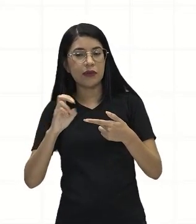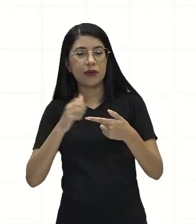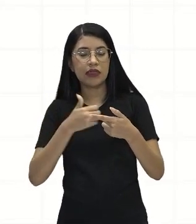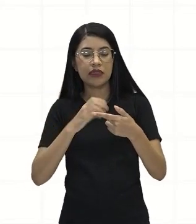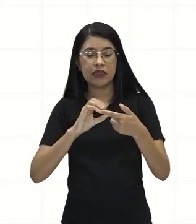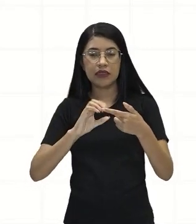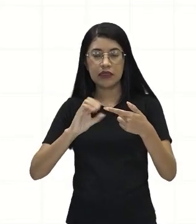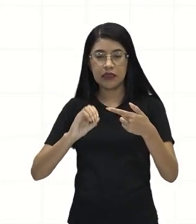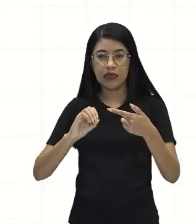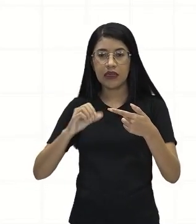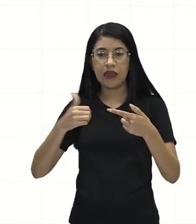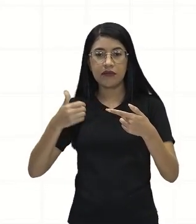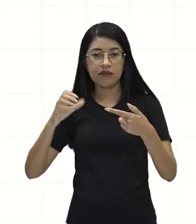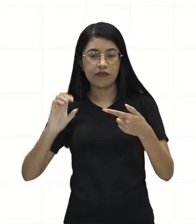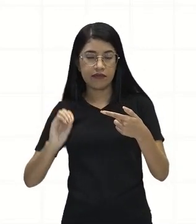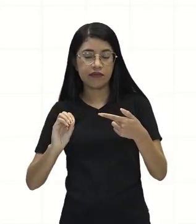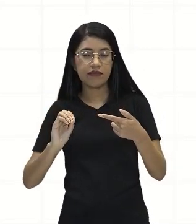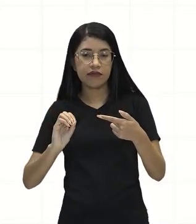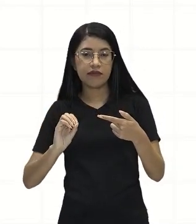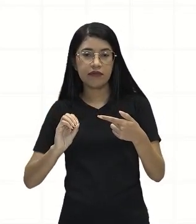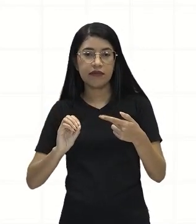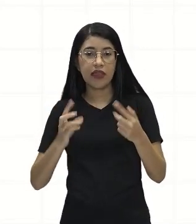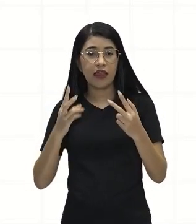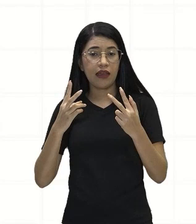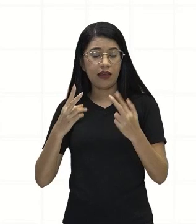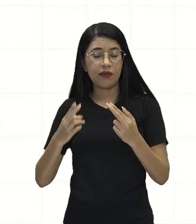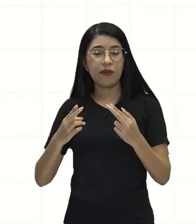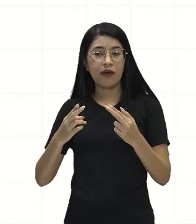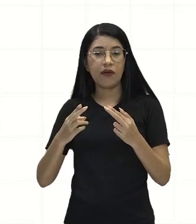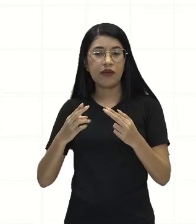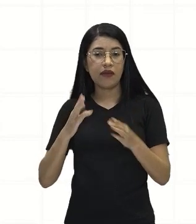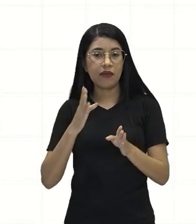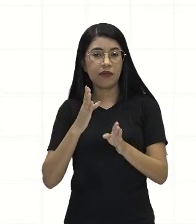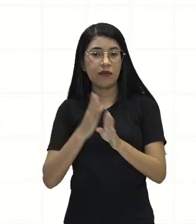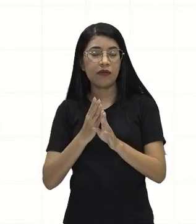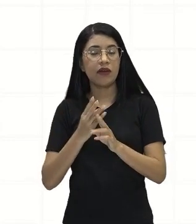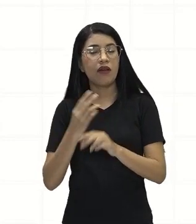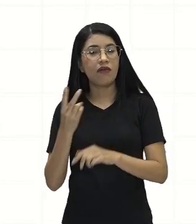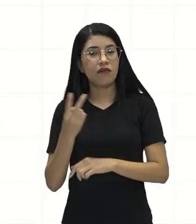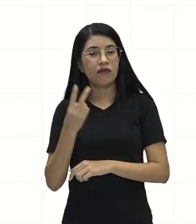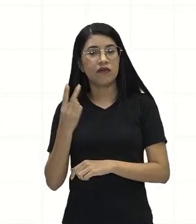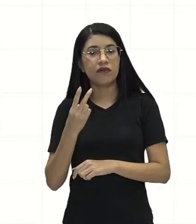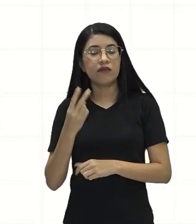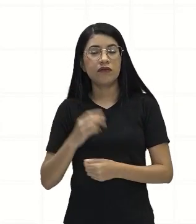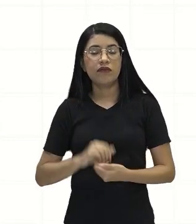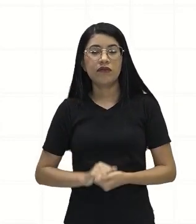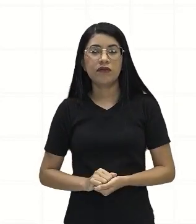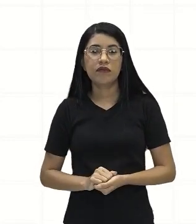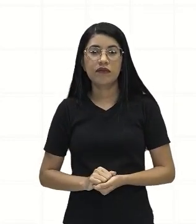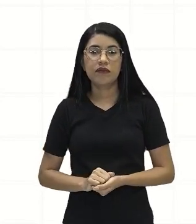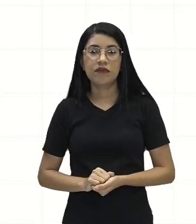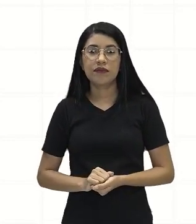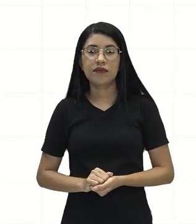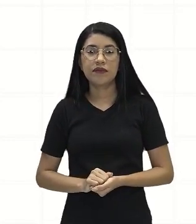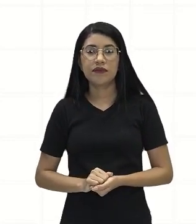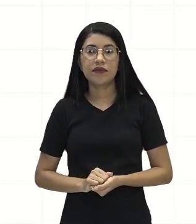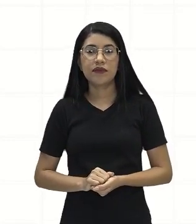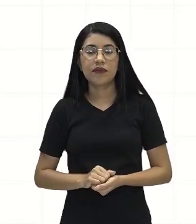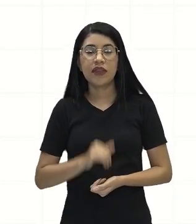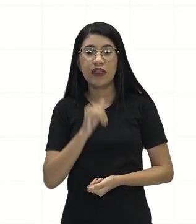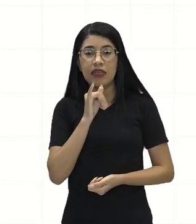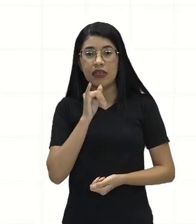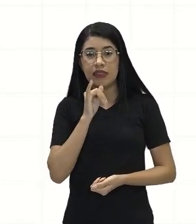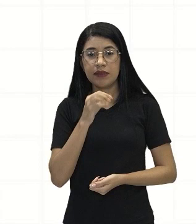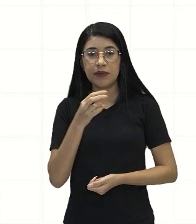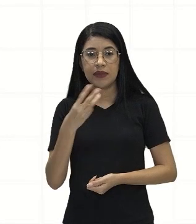10. Olha lá, é dessa forma que você descobre um valor. olha aqui o nosso terceiro exemplo. Olha o